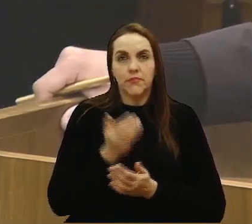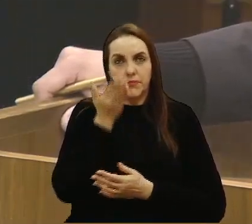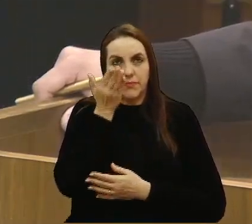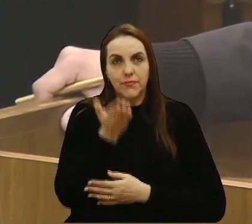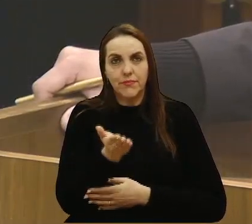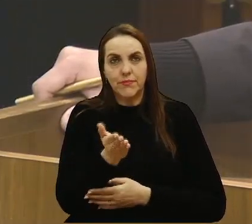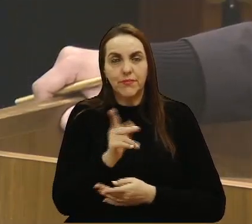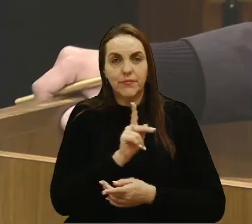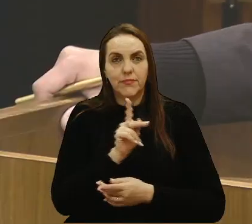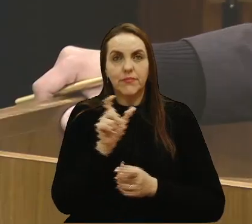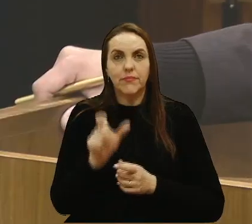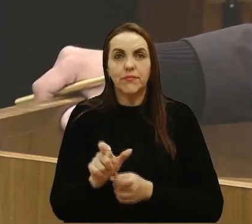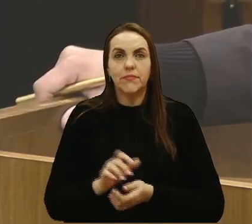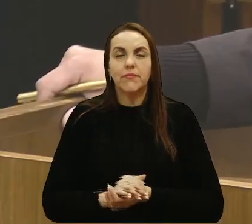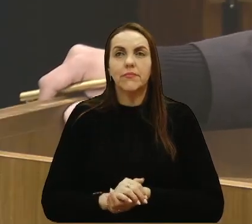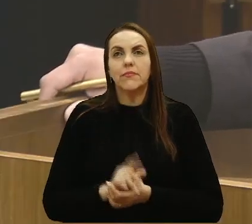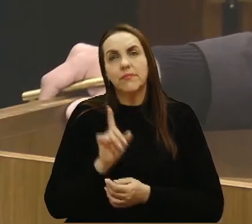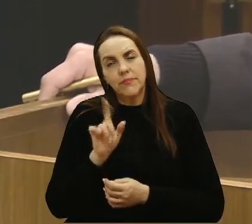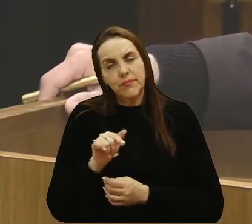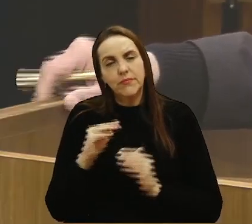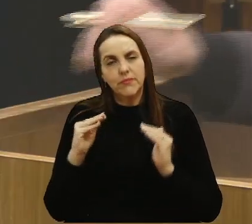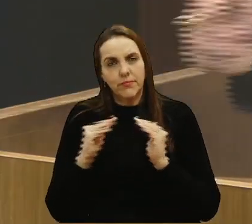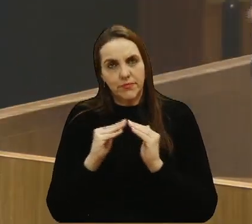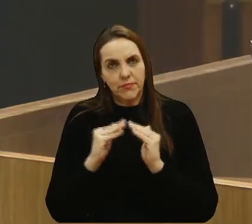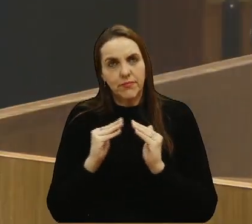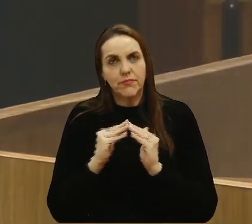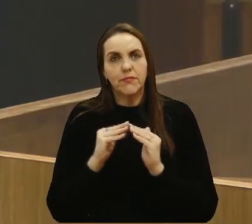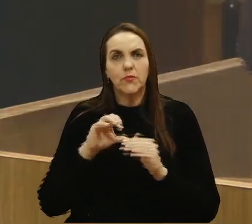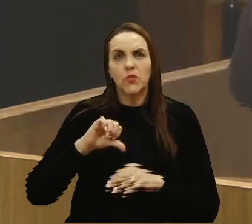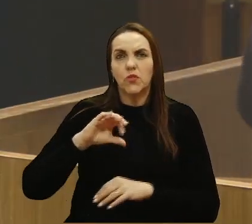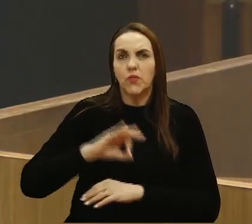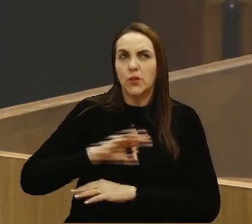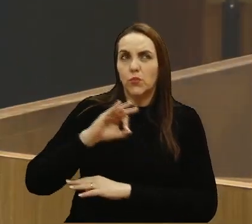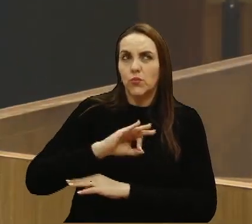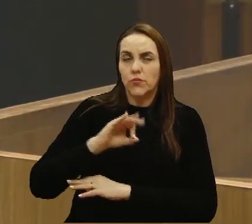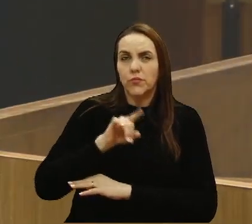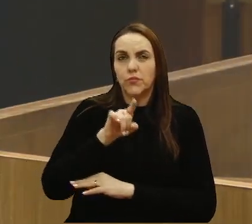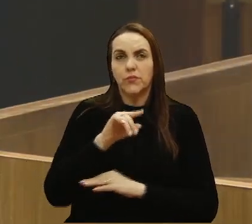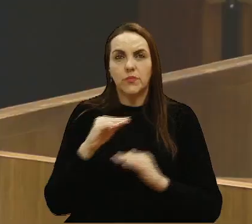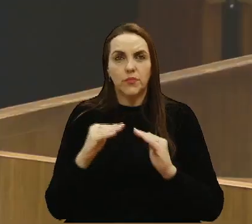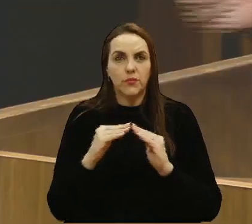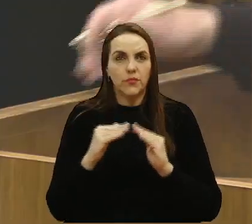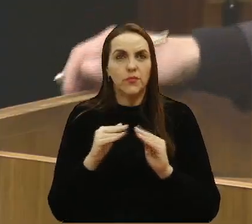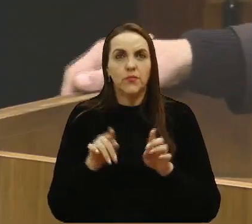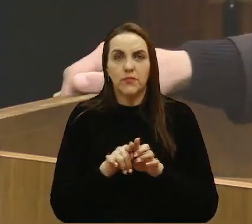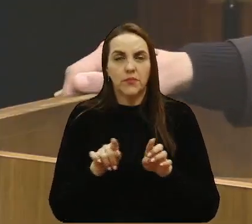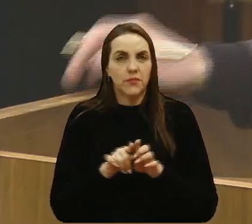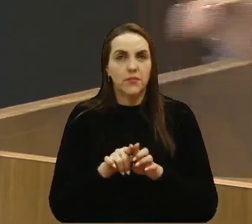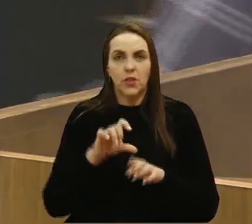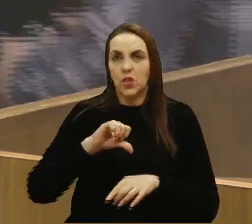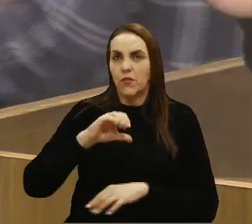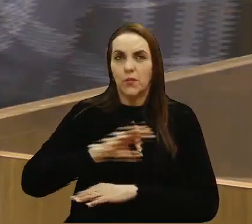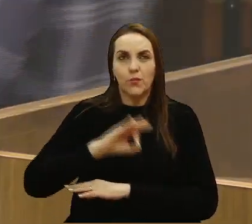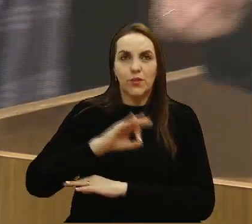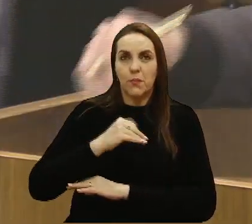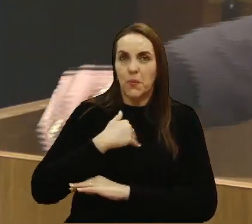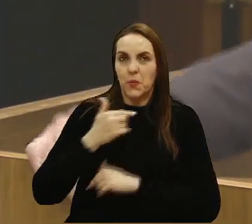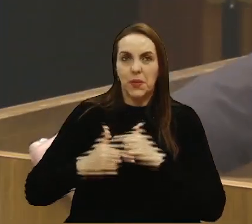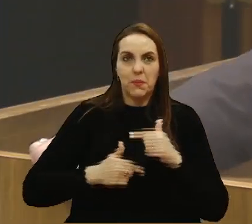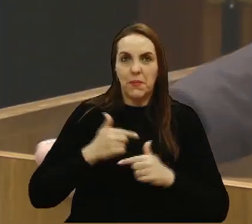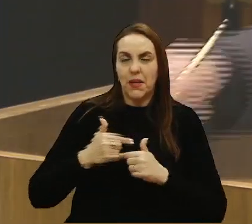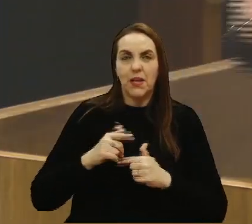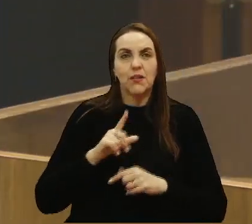que acaba concordando aí com 90%, como o senhor concorda com 90% do meu trabalho, que a gente sempre tem as